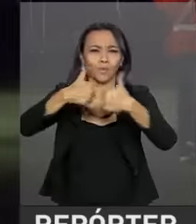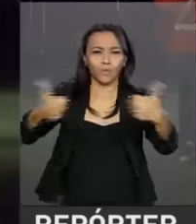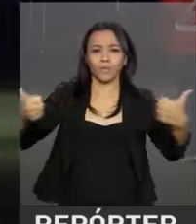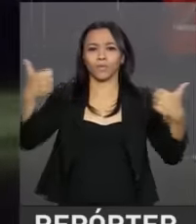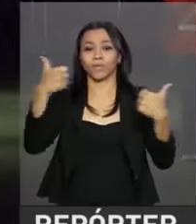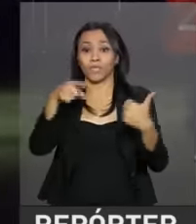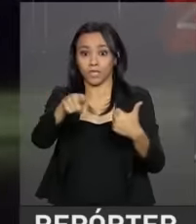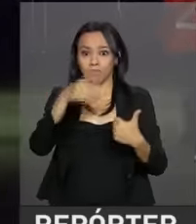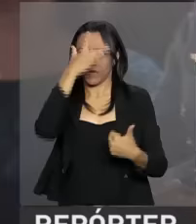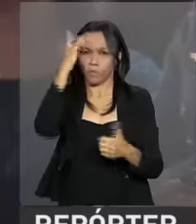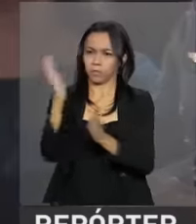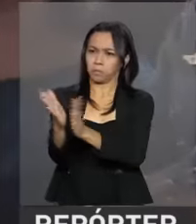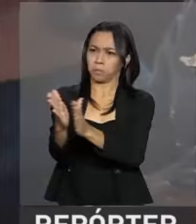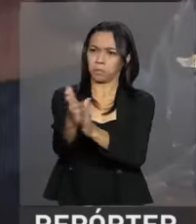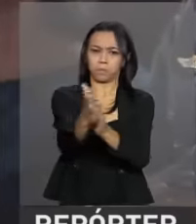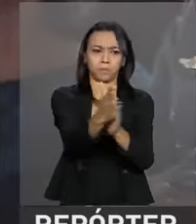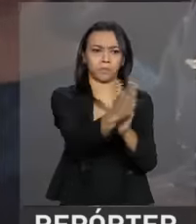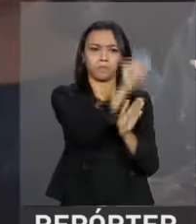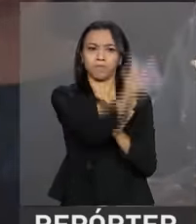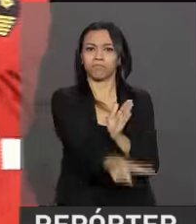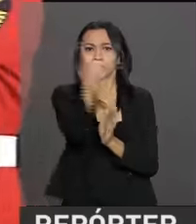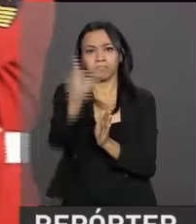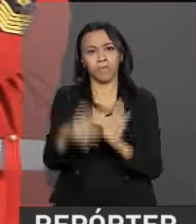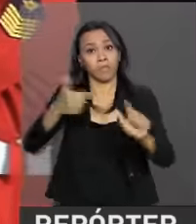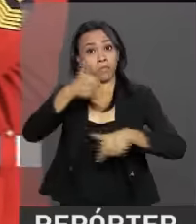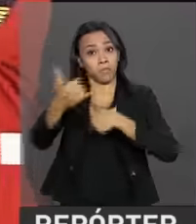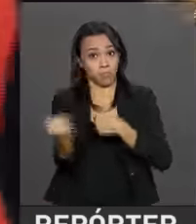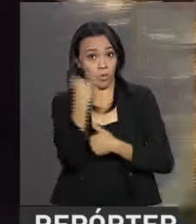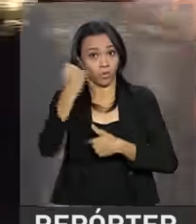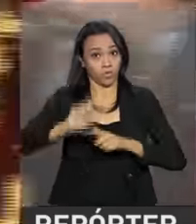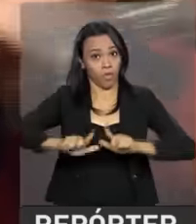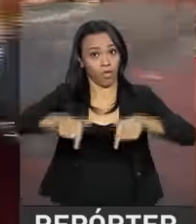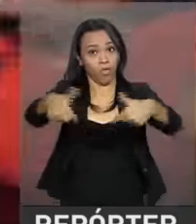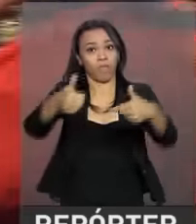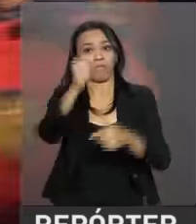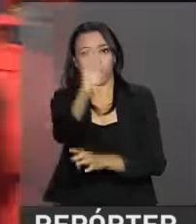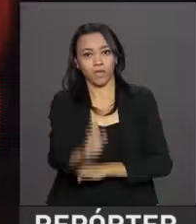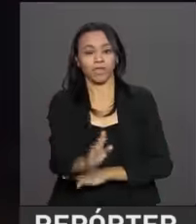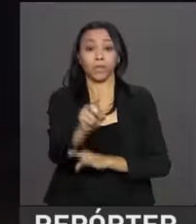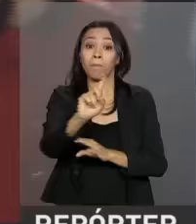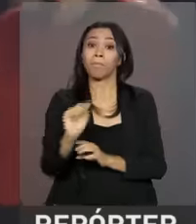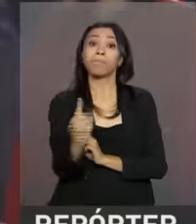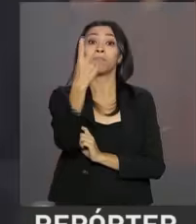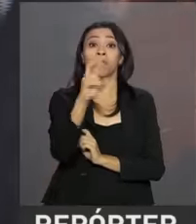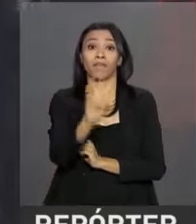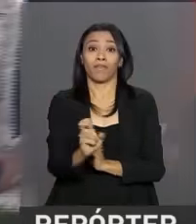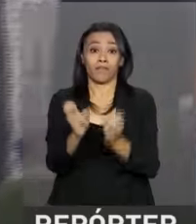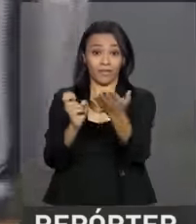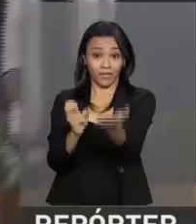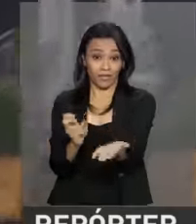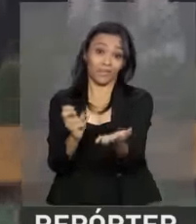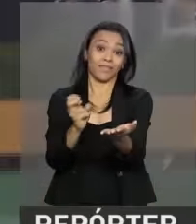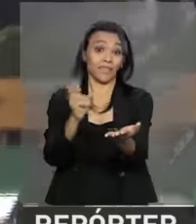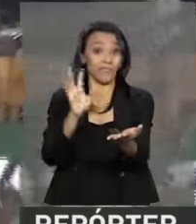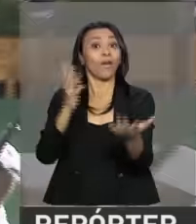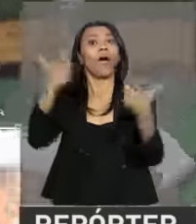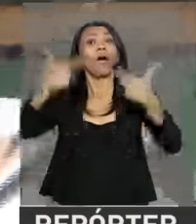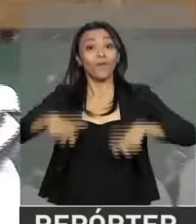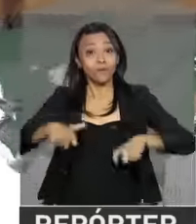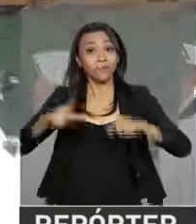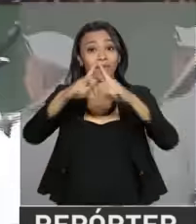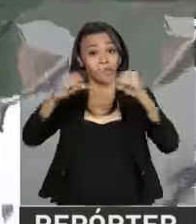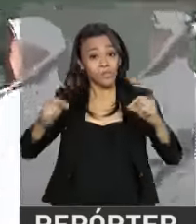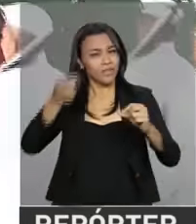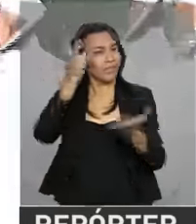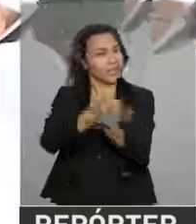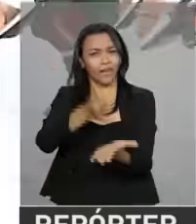prestam importantes serviços ao Brasil. A novidade deste ano foi que o evento, pela primeira vez, foi realizado em Brasília. Até